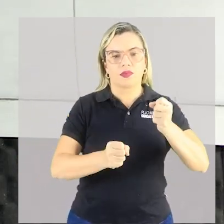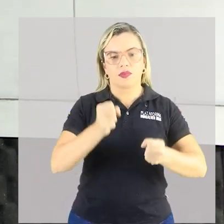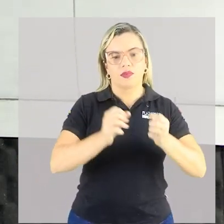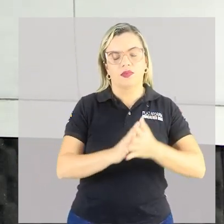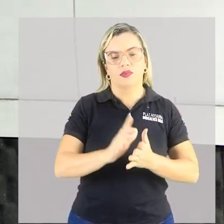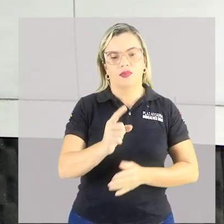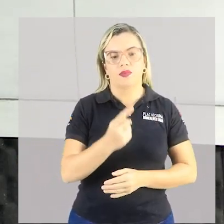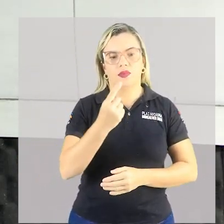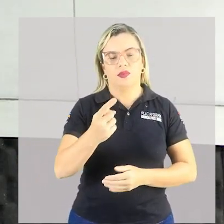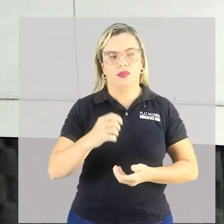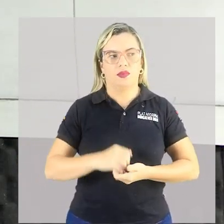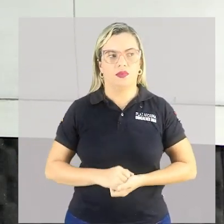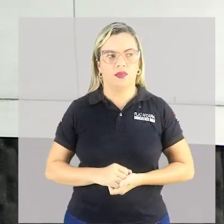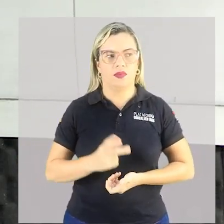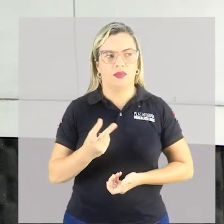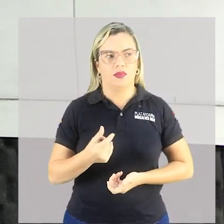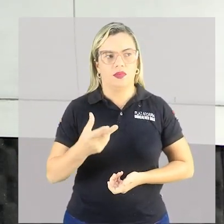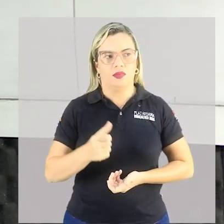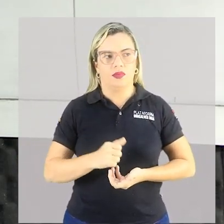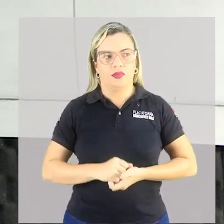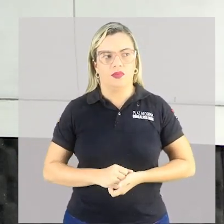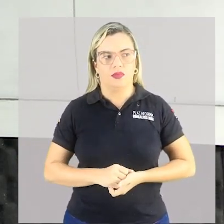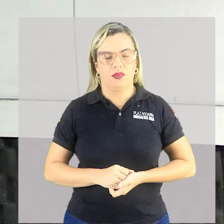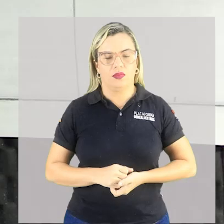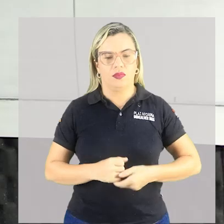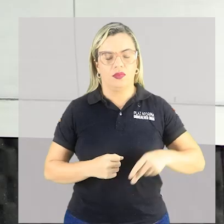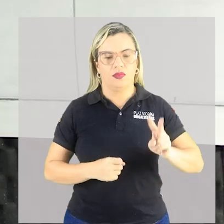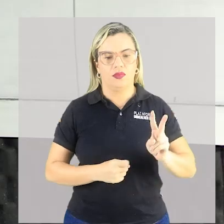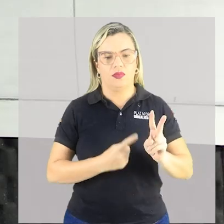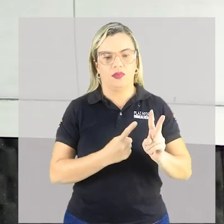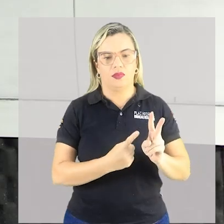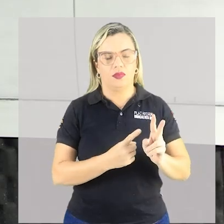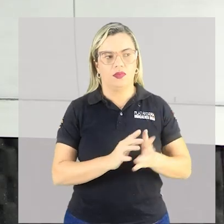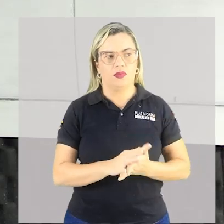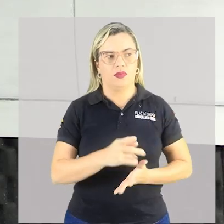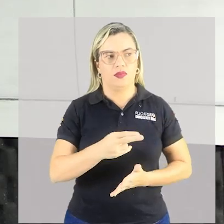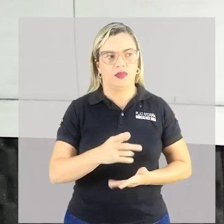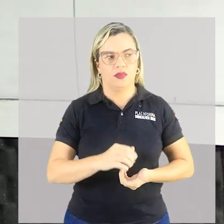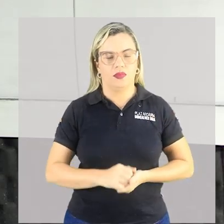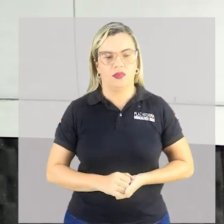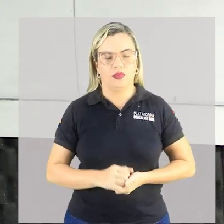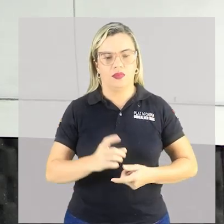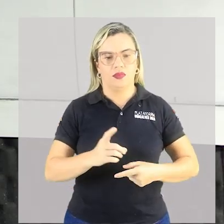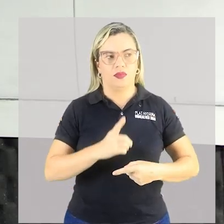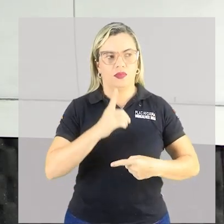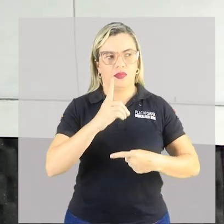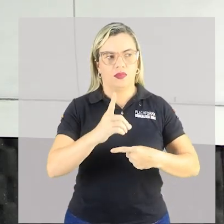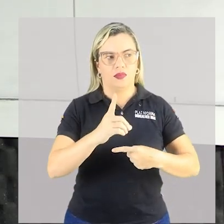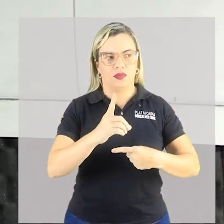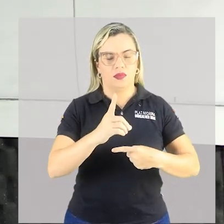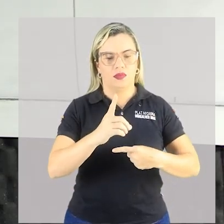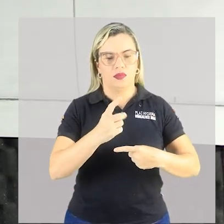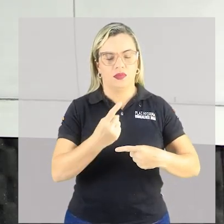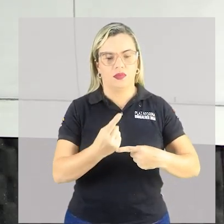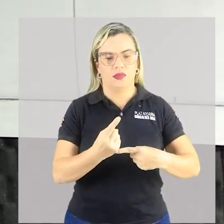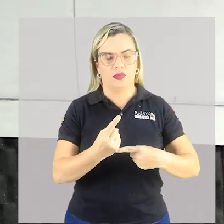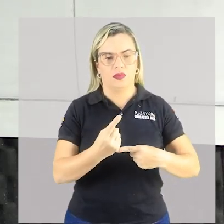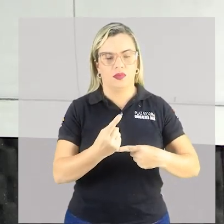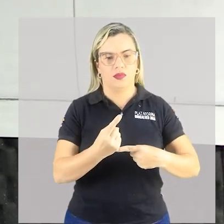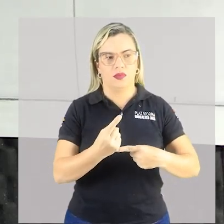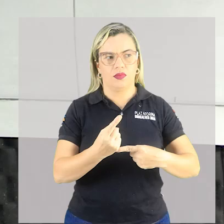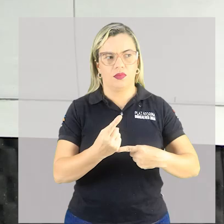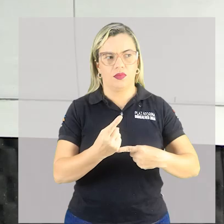Motorista 1, eu tenho a velocidade 1 igual a distância percorrida 1 por ele em um